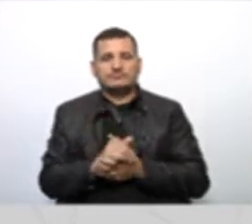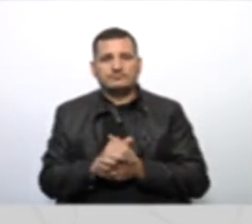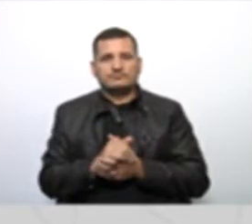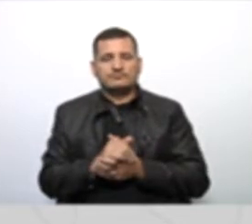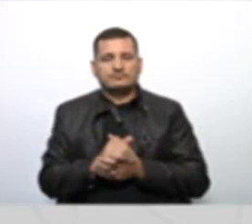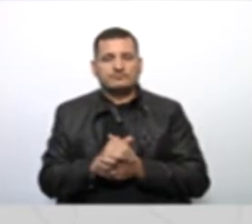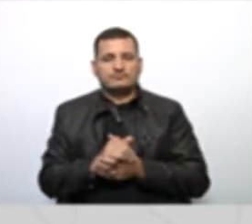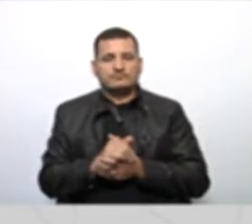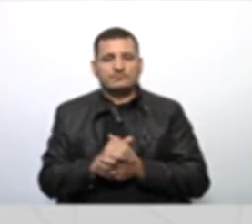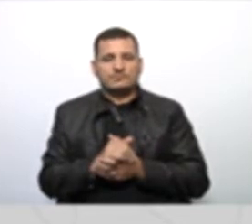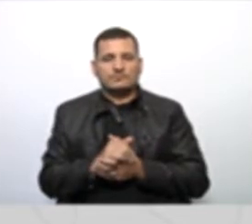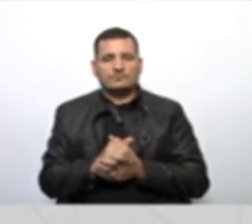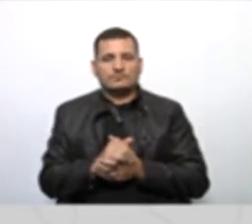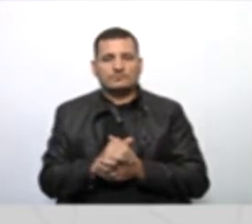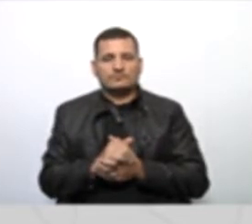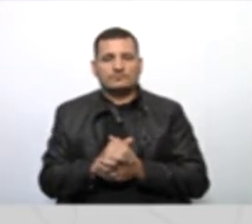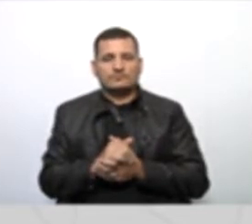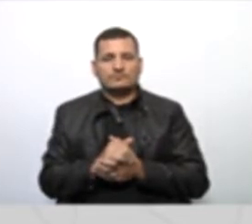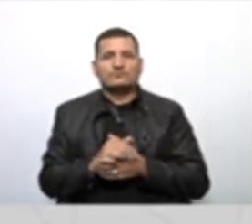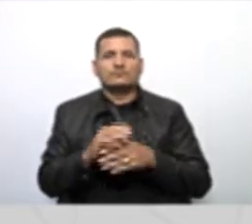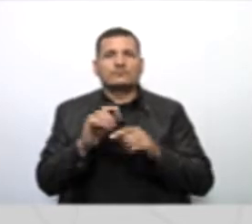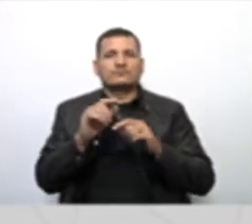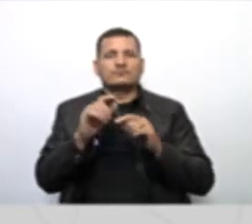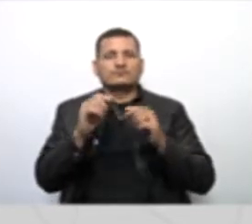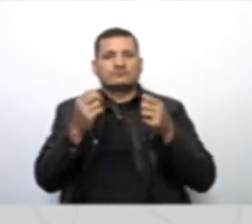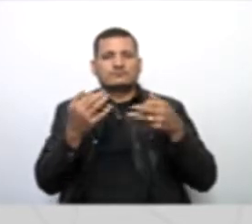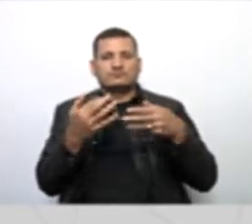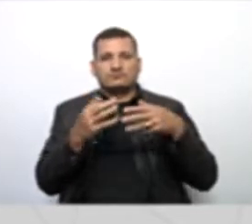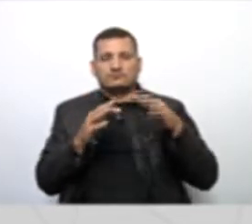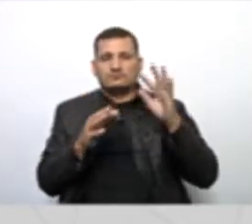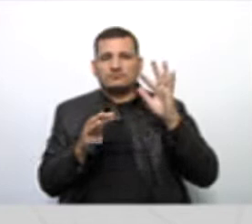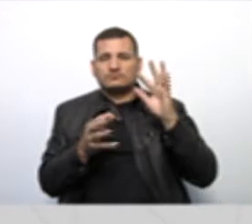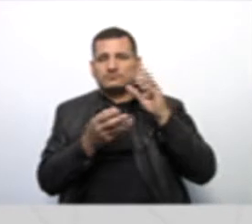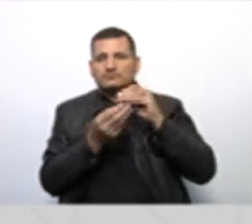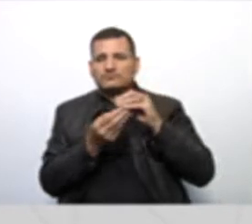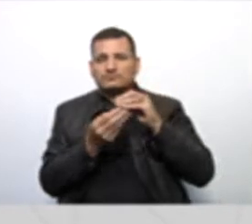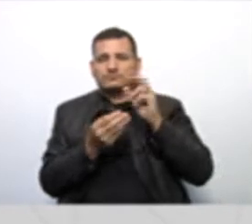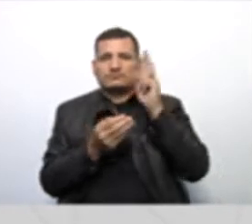Ok? Continuando aqui. Vamos falar um pouquinho sobre o resumo da história.